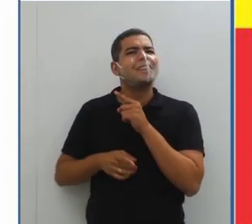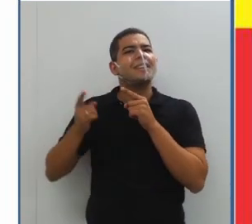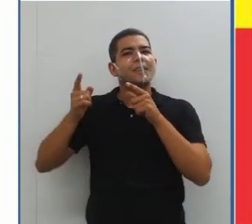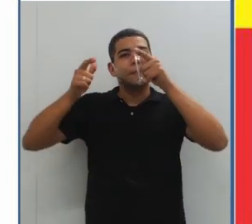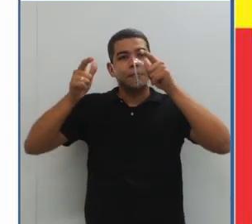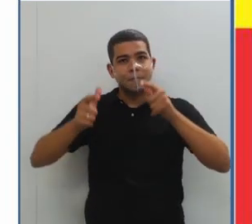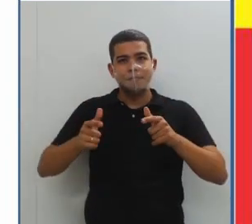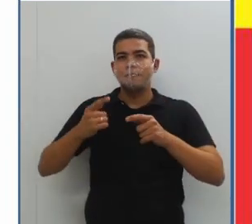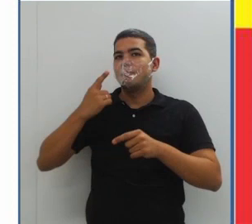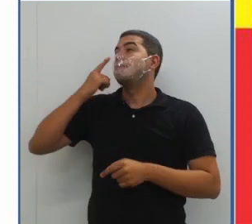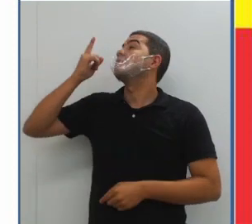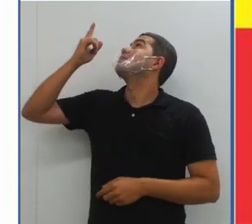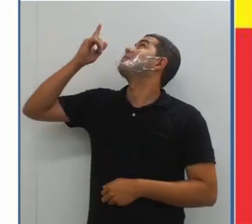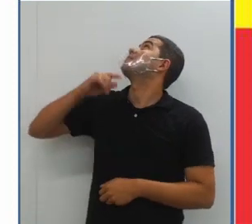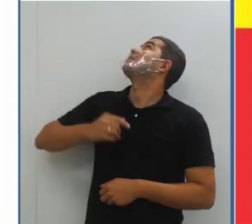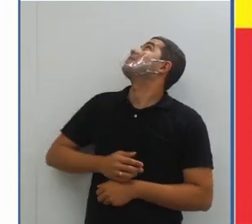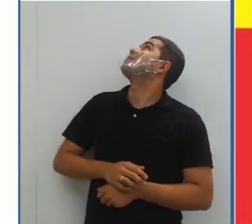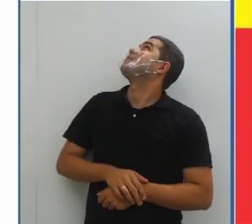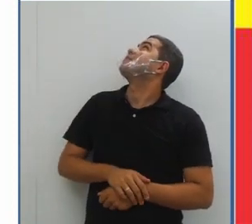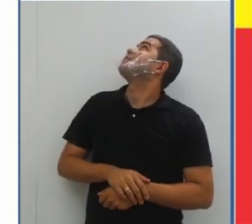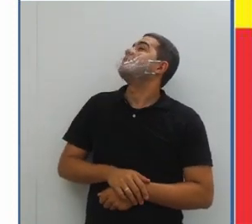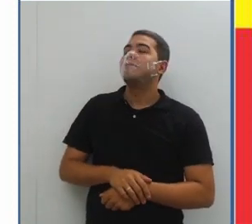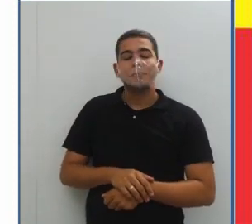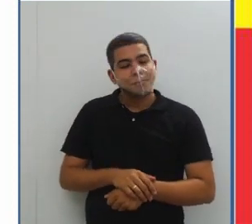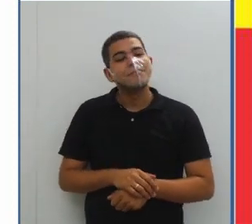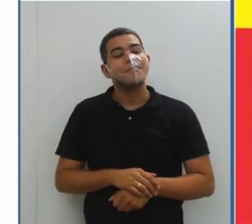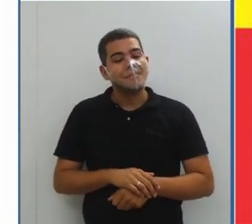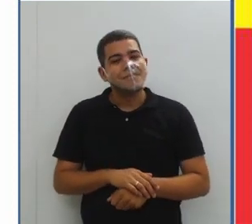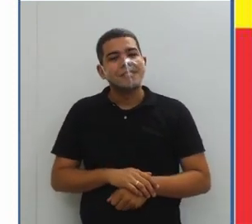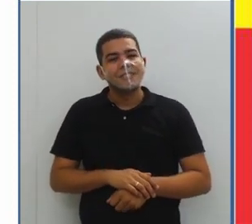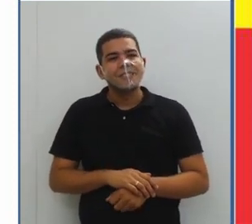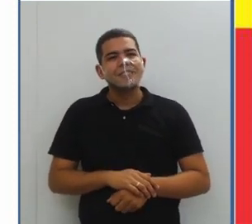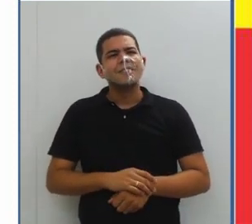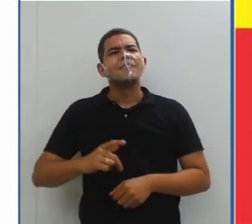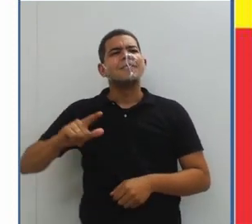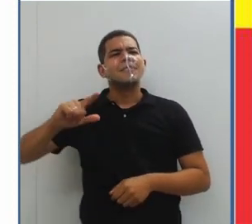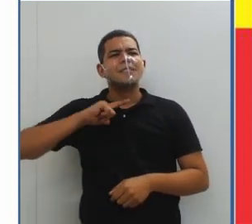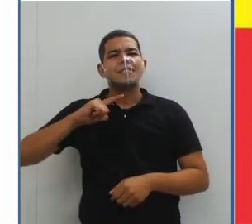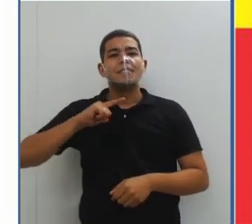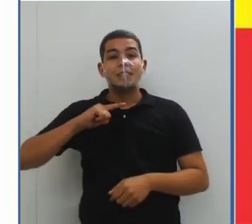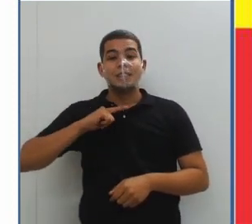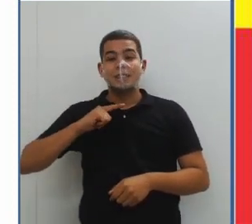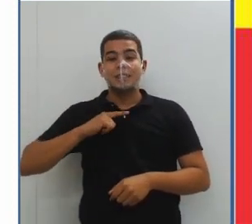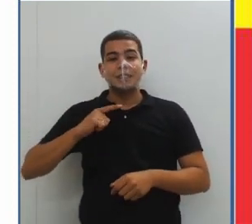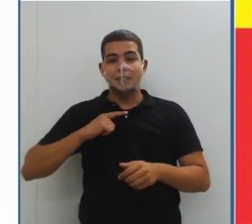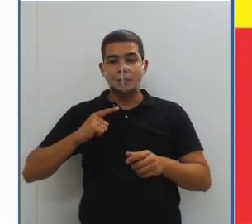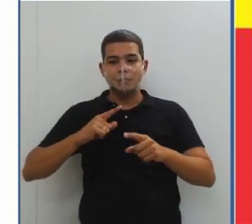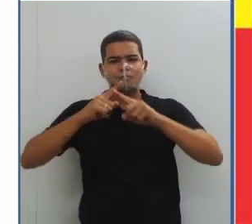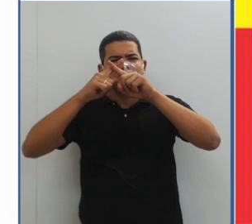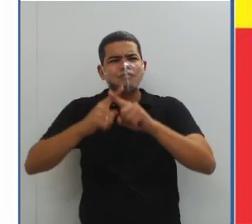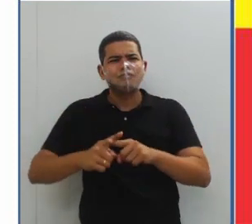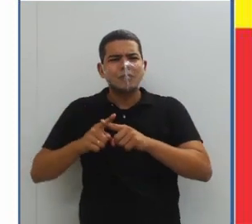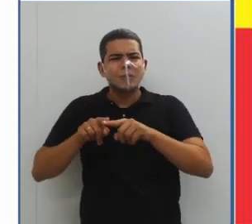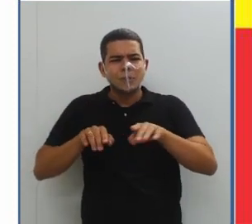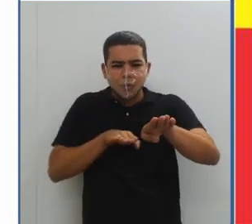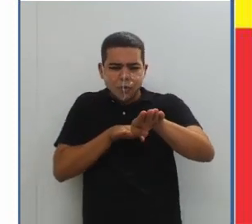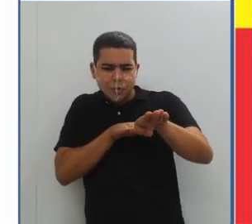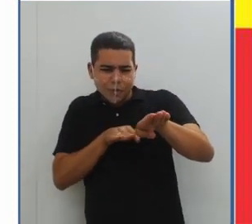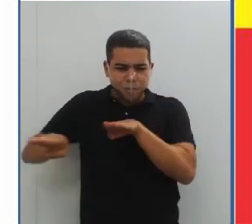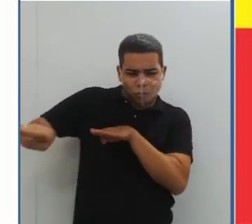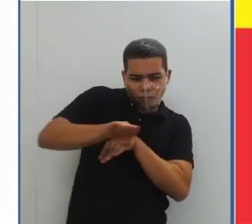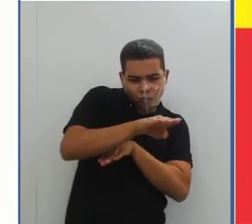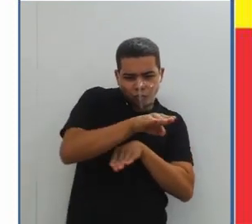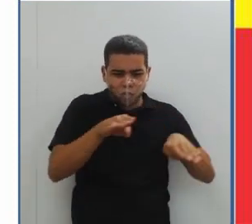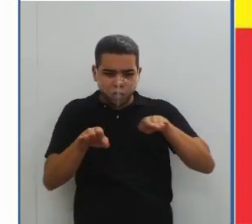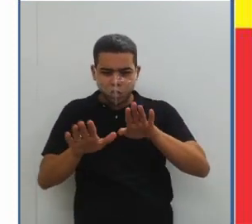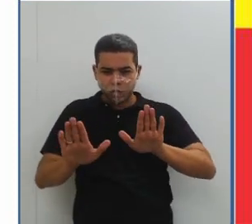na cidade de Prudentópolis, lá no Paraná. Existe a maior corrida de carrinho de rolimã do